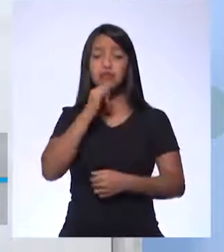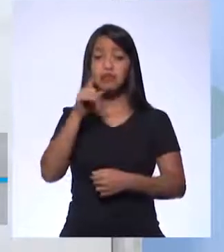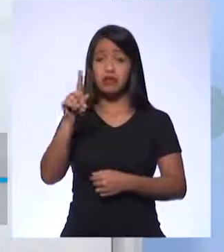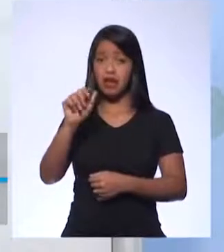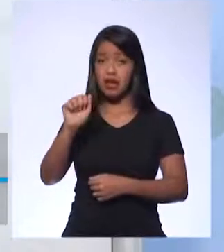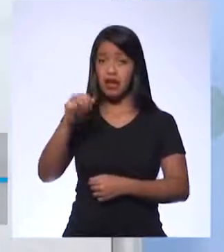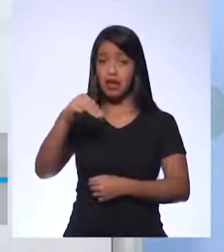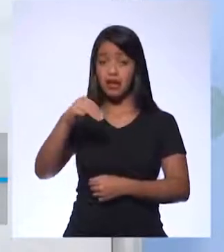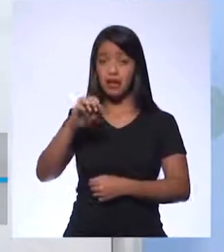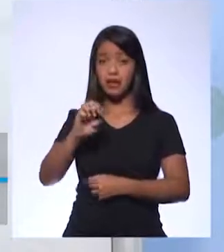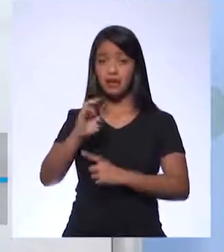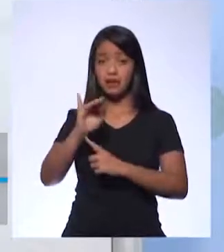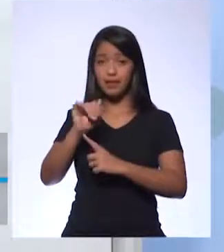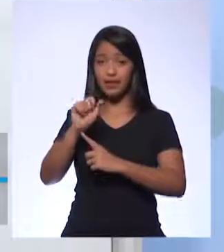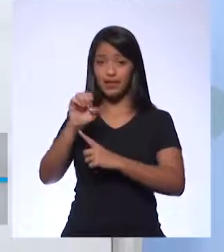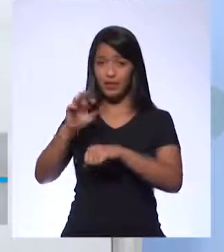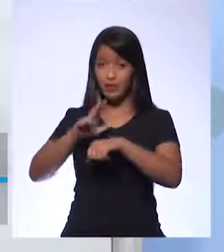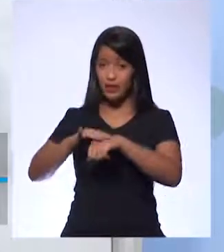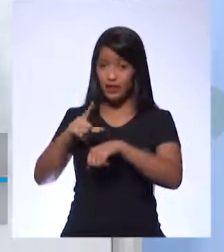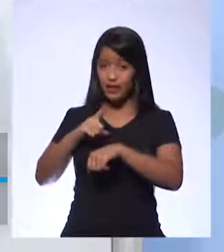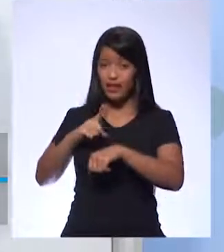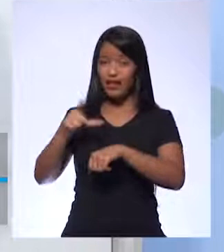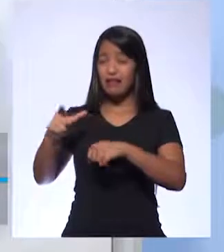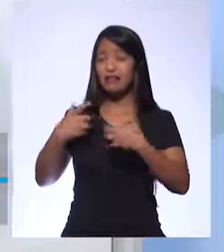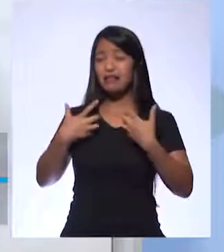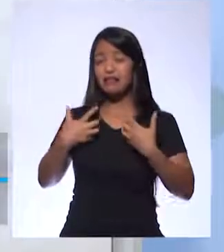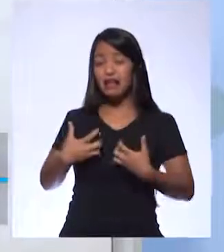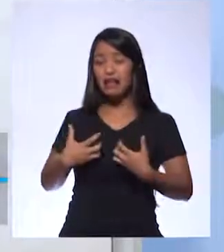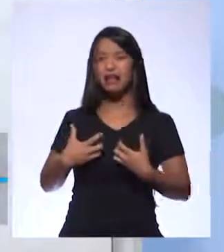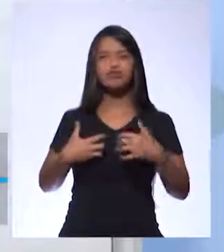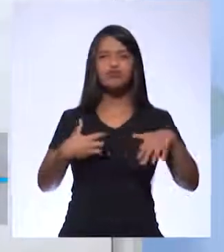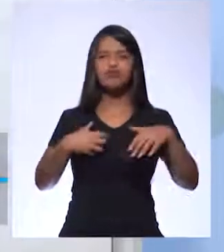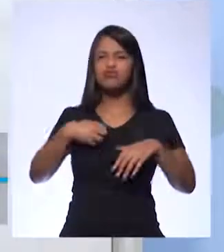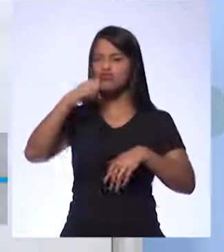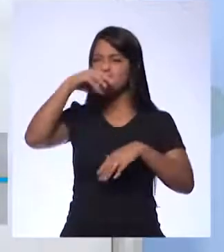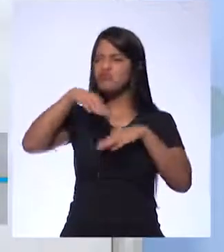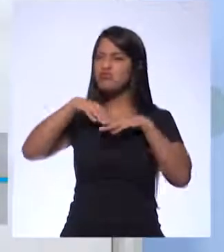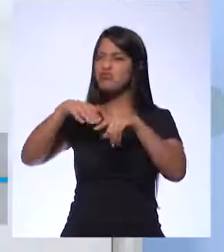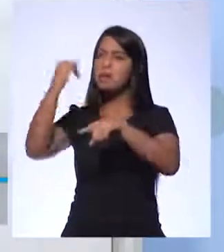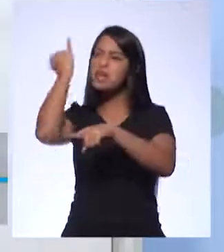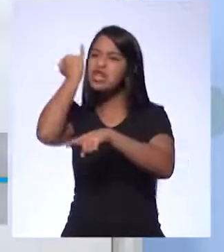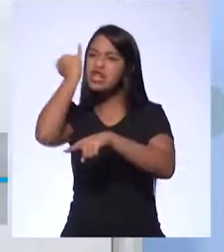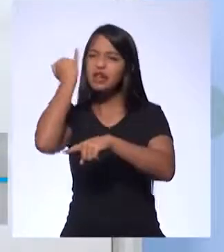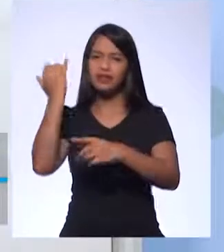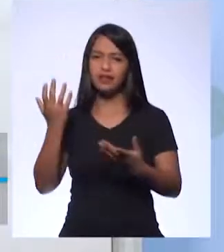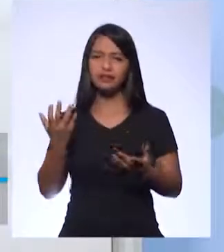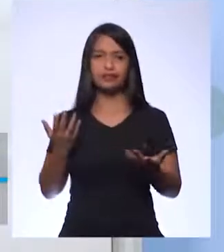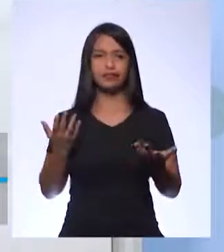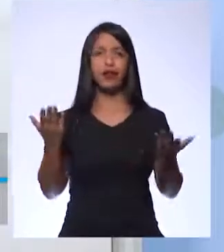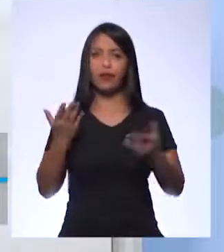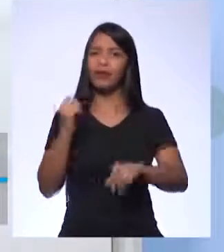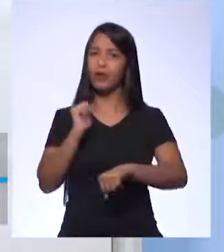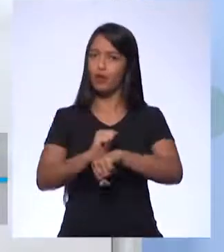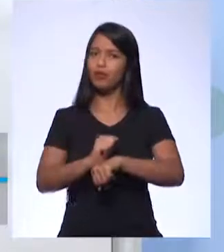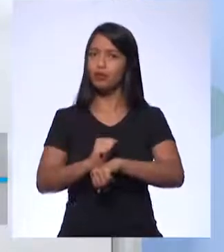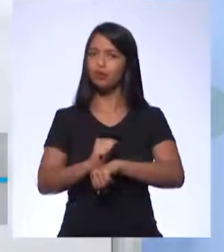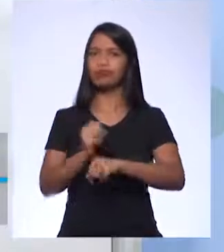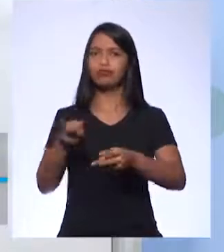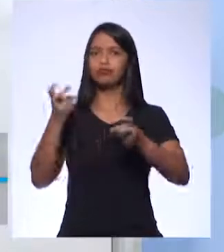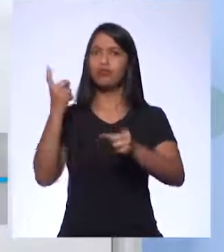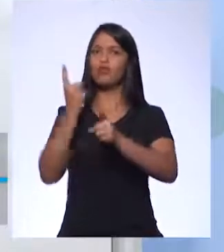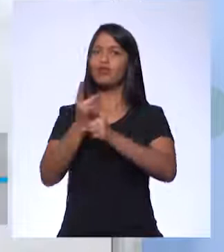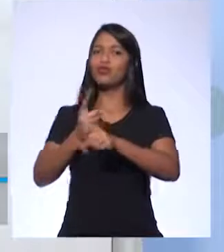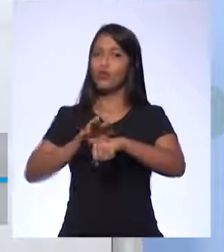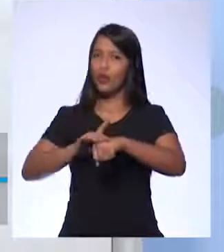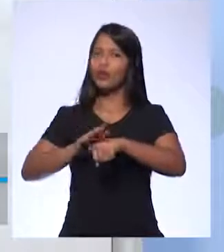bem indisposta, tal, e aí chamava-se os preguiçosos dessa forma, né? Ainda bem que parou com isso, tá? Mas é a